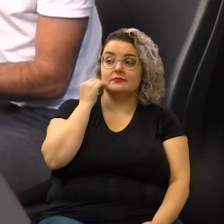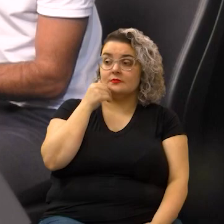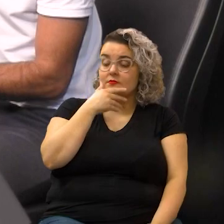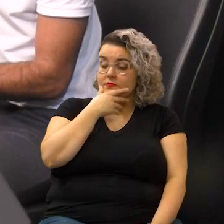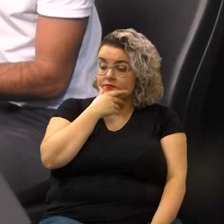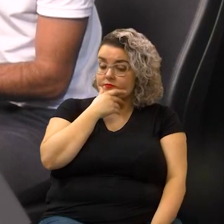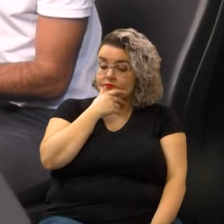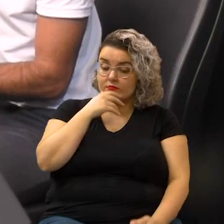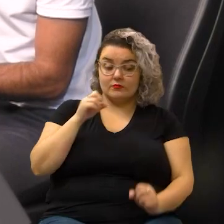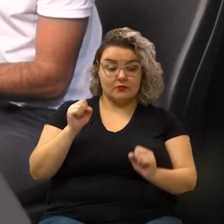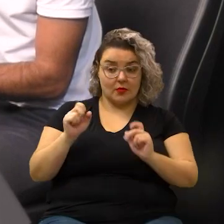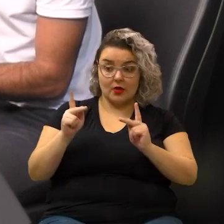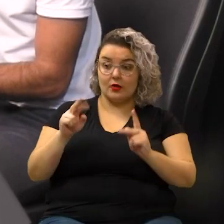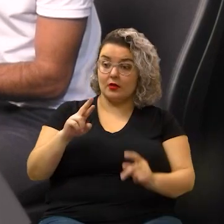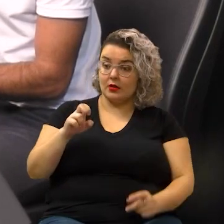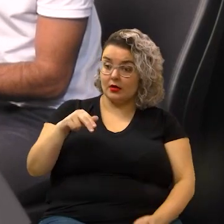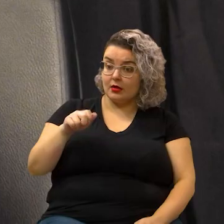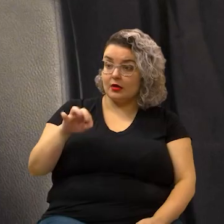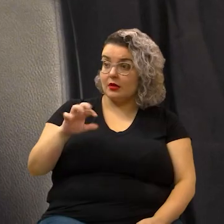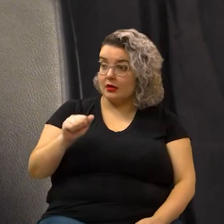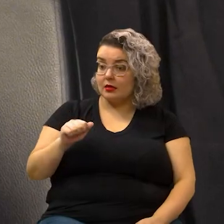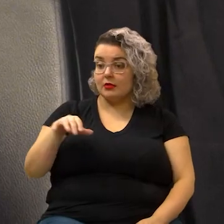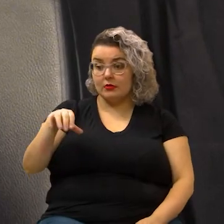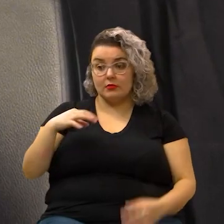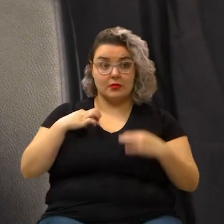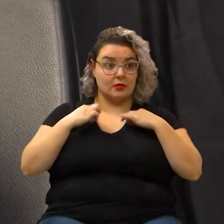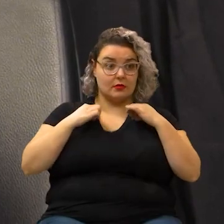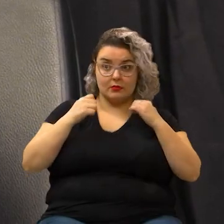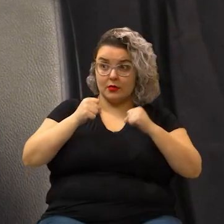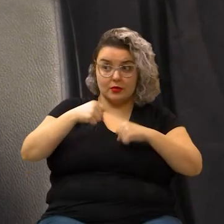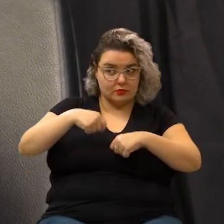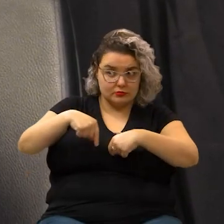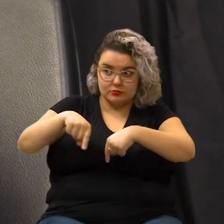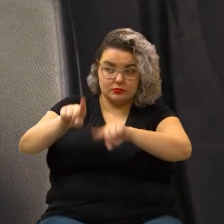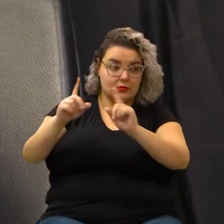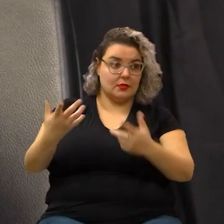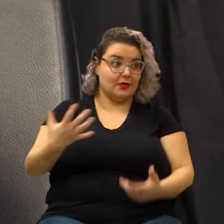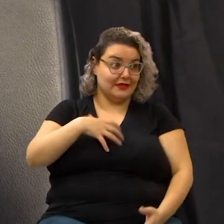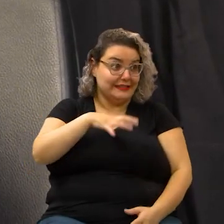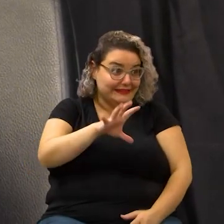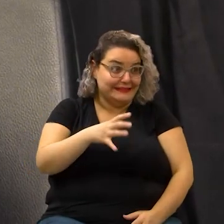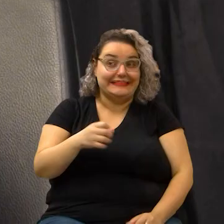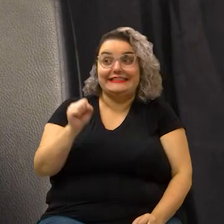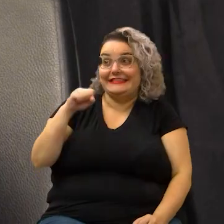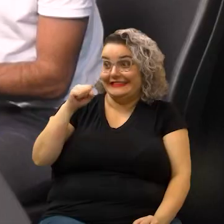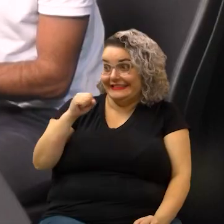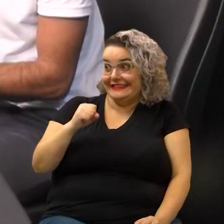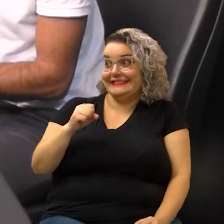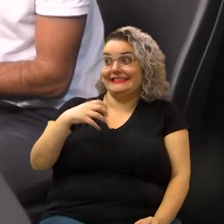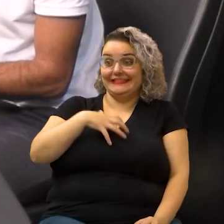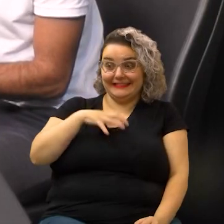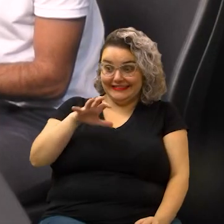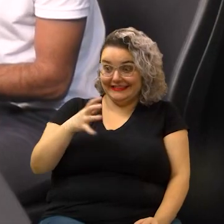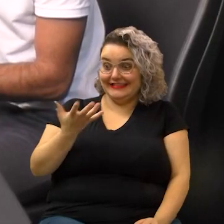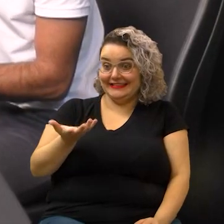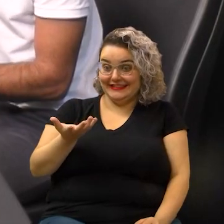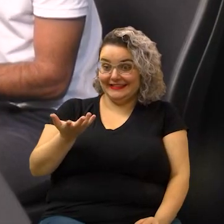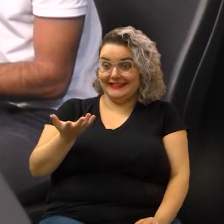Aí ele pegou e falou assim, então tudo bem, Renata, vai lá, pega as suas roupas e pode ir. Desse jeito? Desse